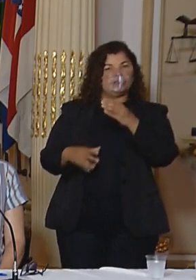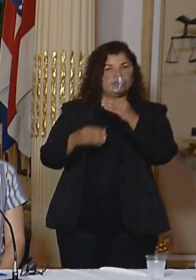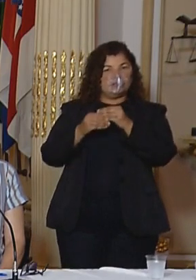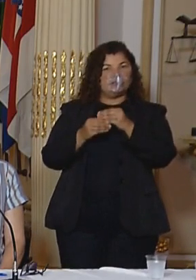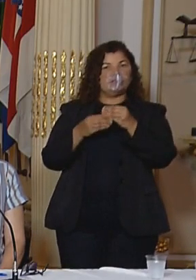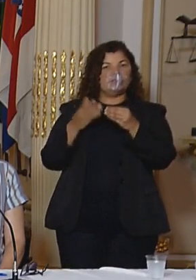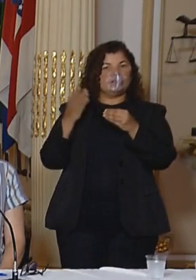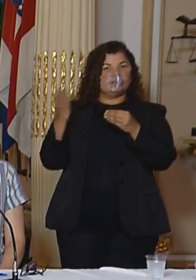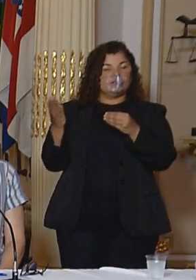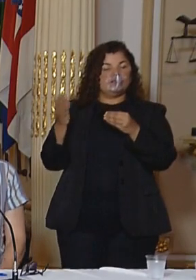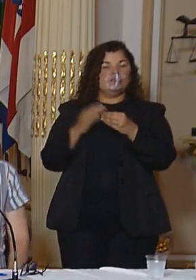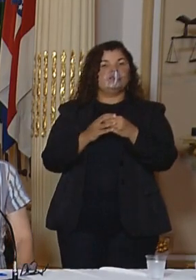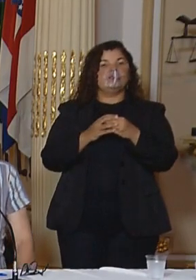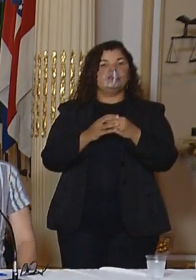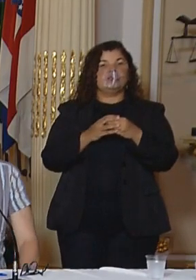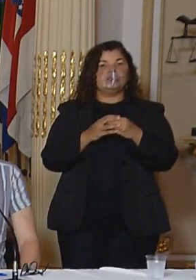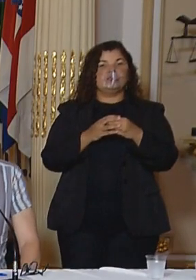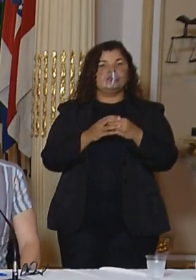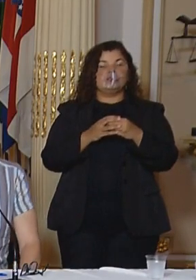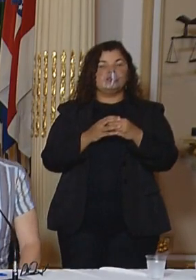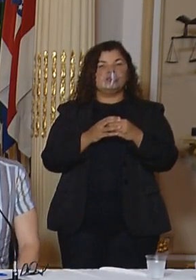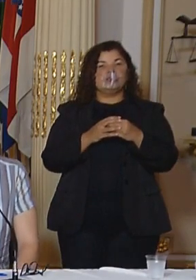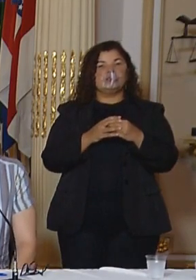aqui, André.